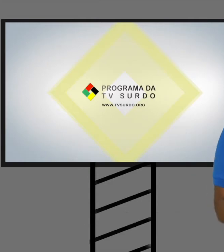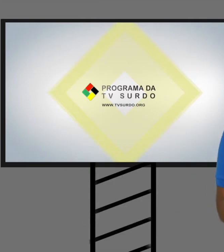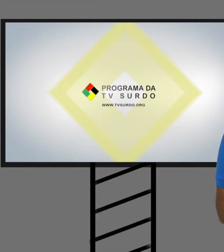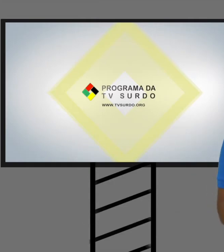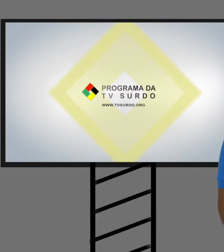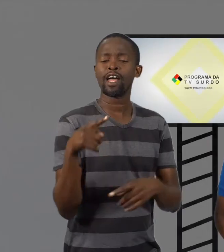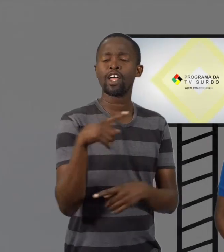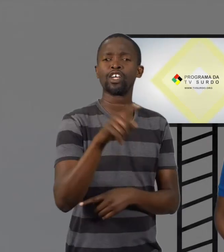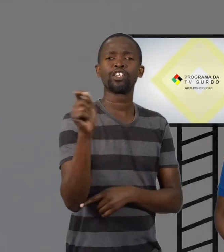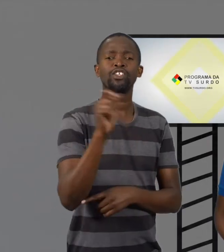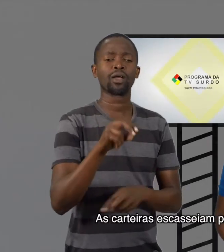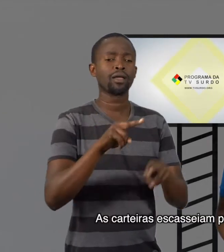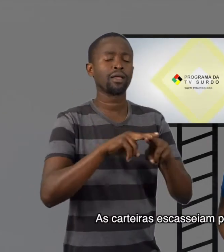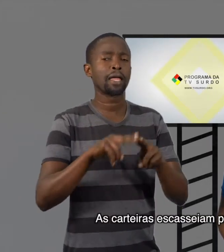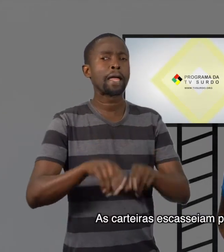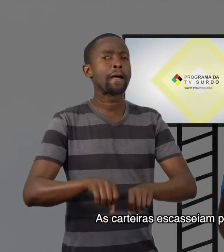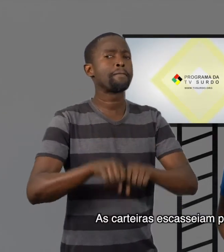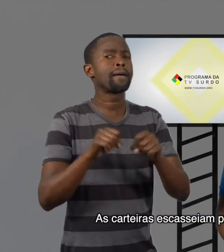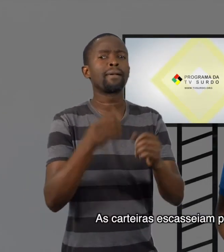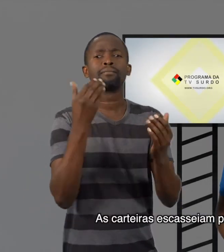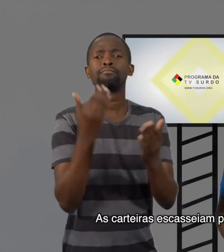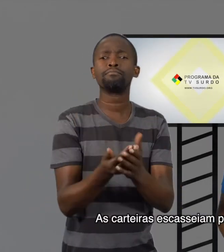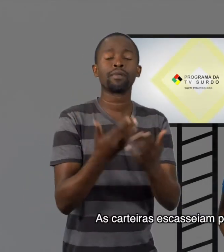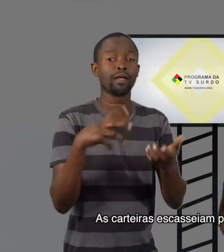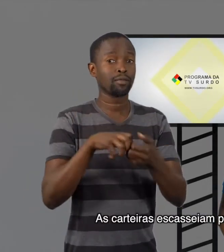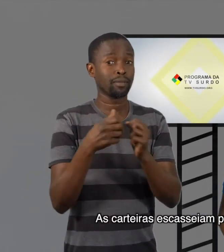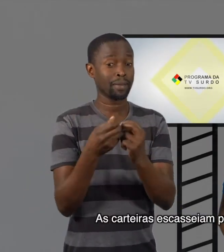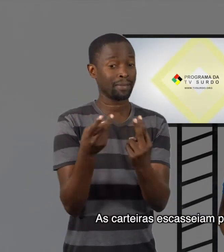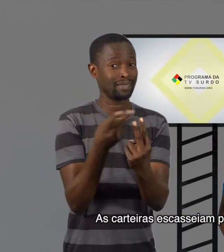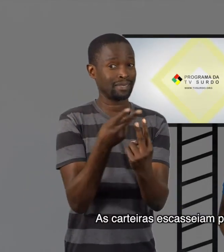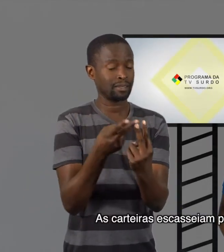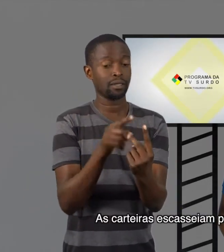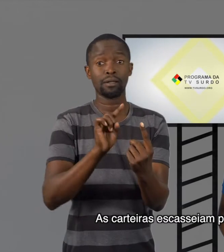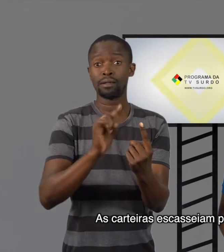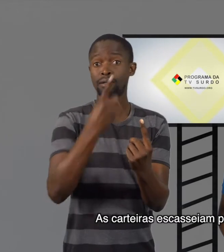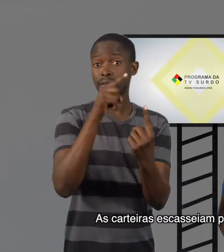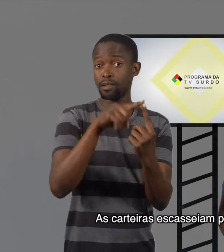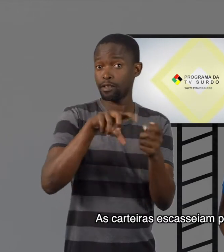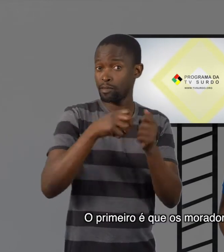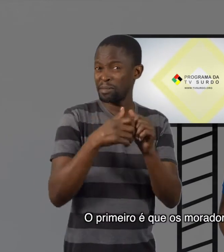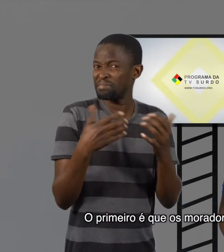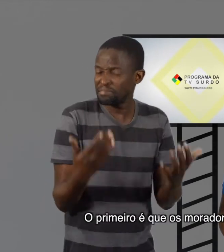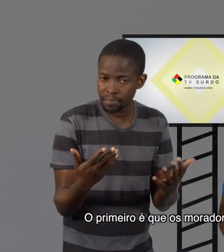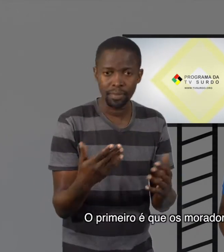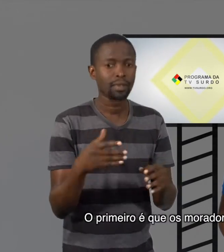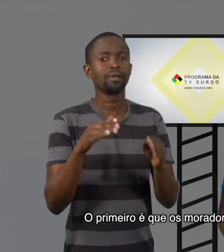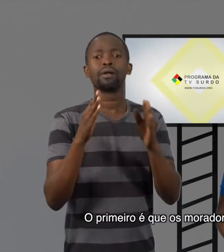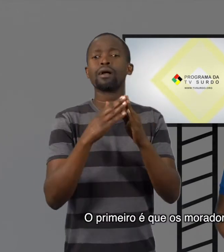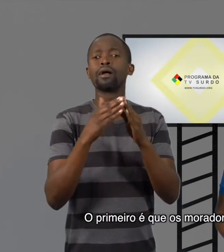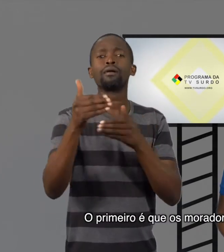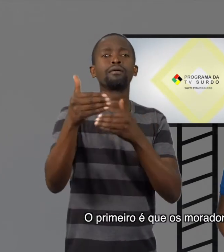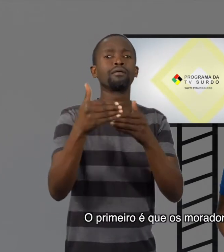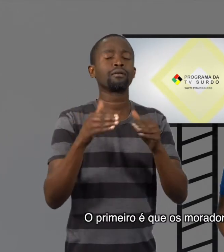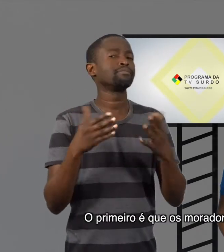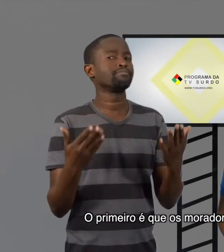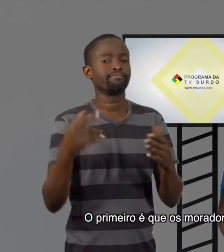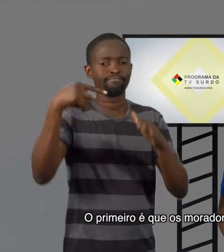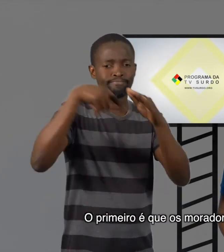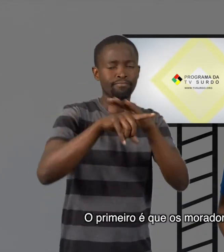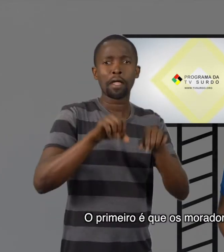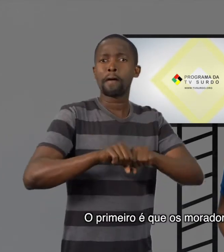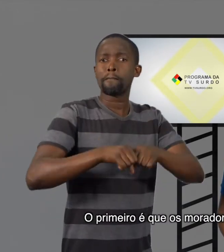para resolver o problema. As carteiras escasseiam por dois motivos. O primeiro é que os